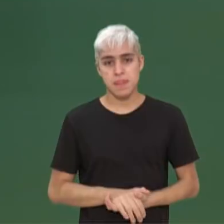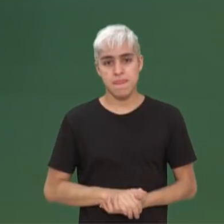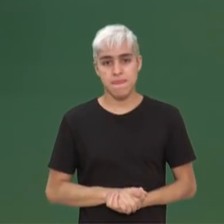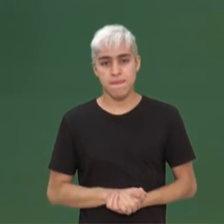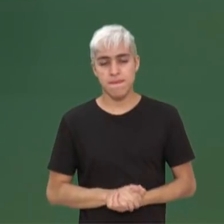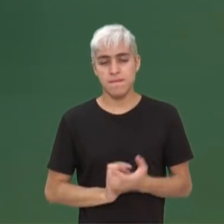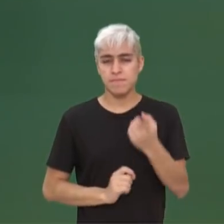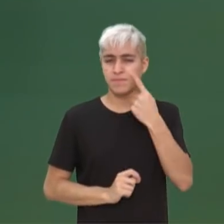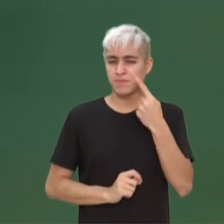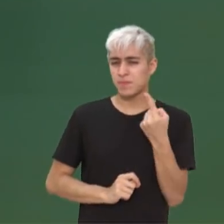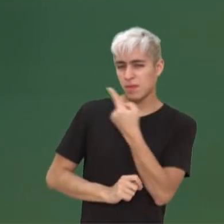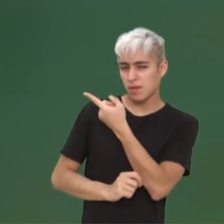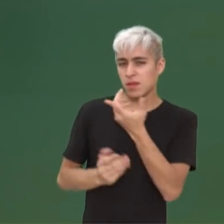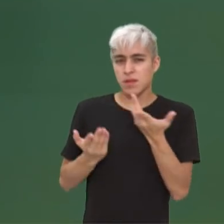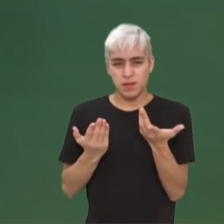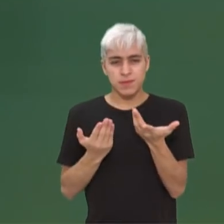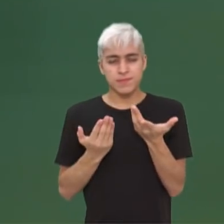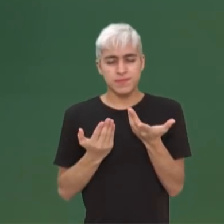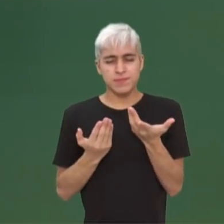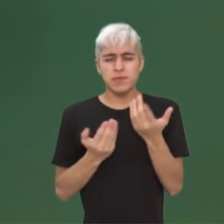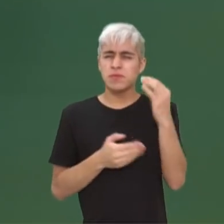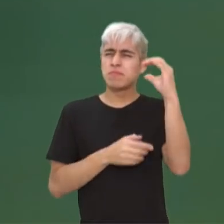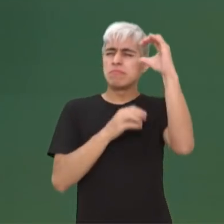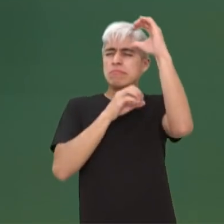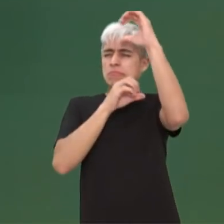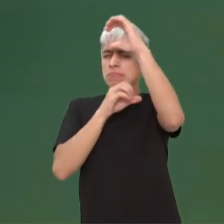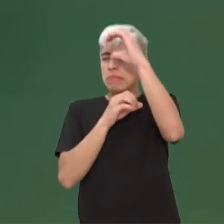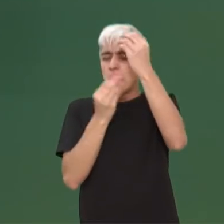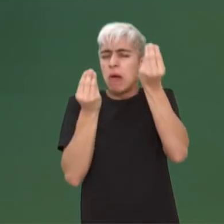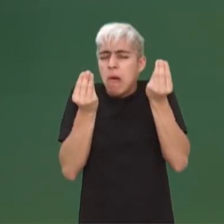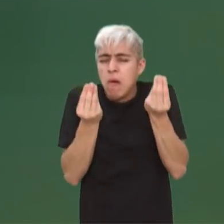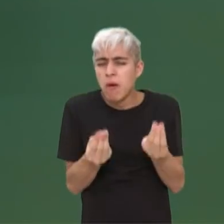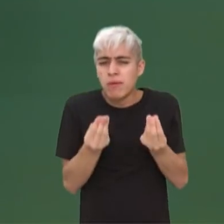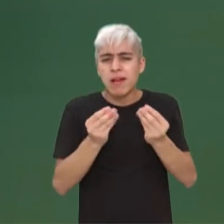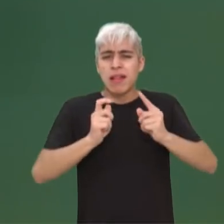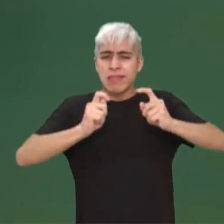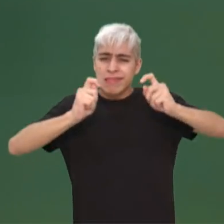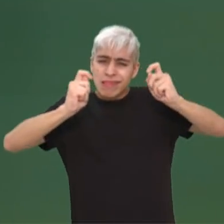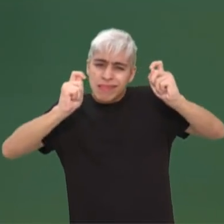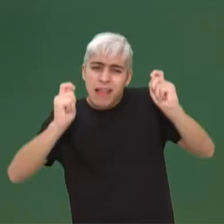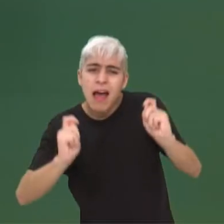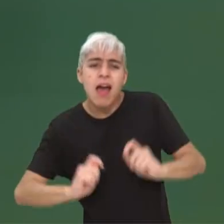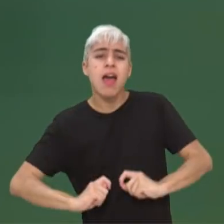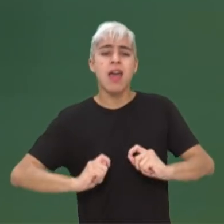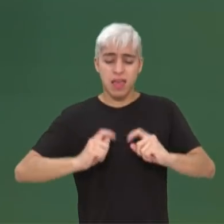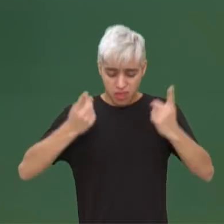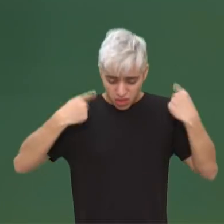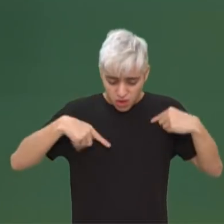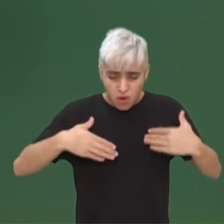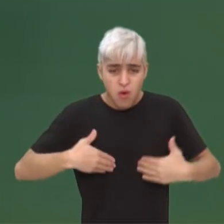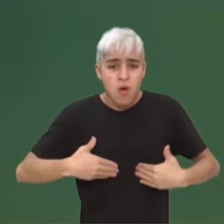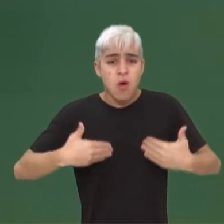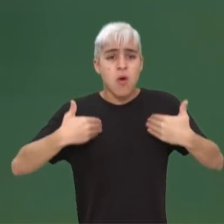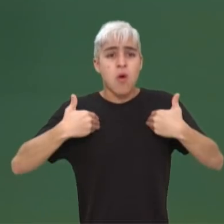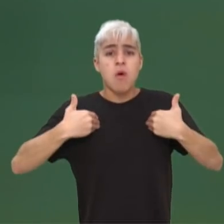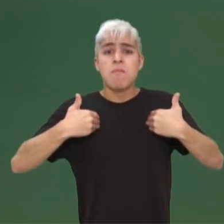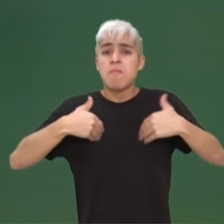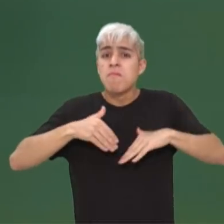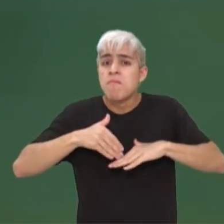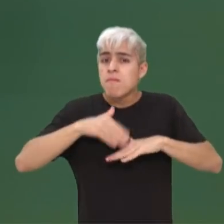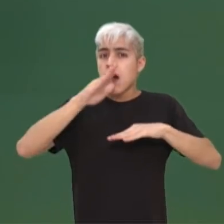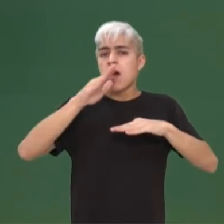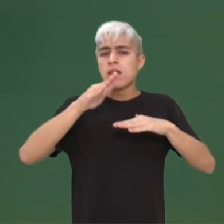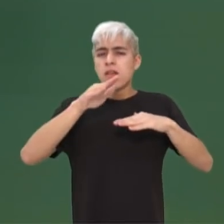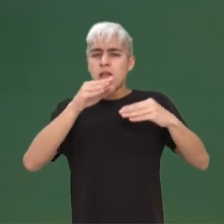E aqui, a pergunta que não quer calar. Como que nós podemos fazer para conseguir ter um corpo mais flexível? Eu